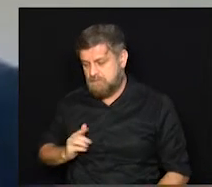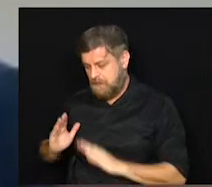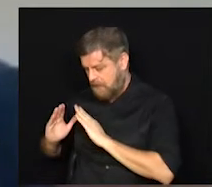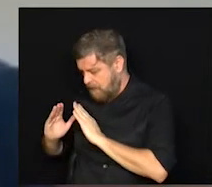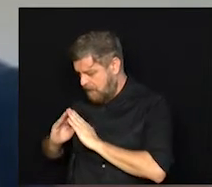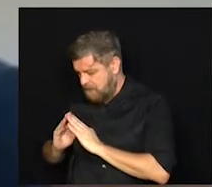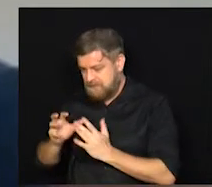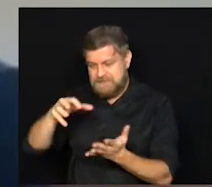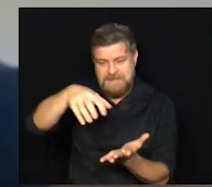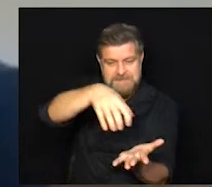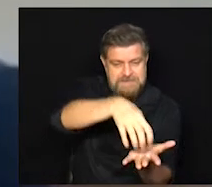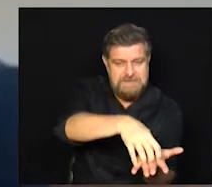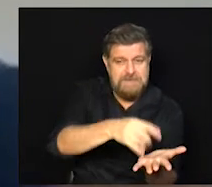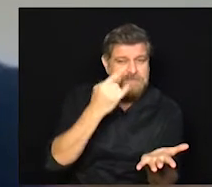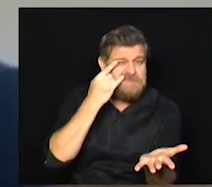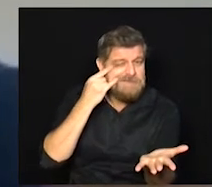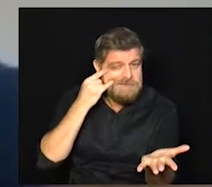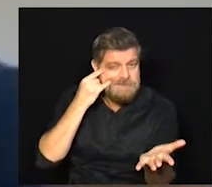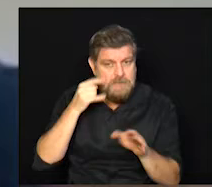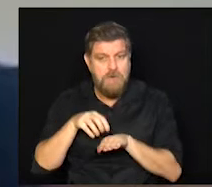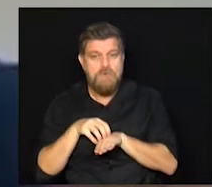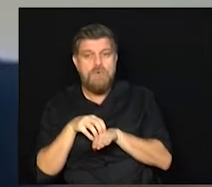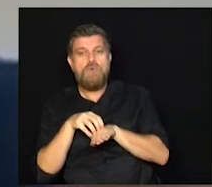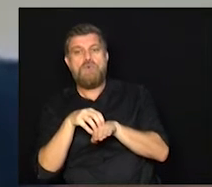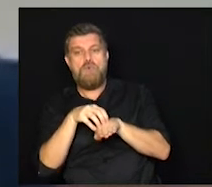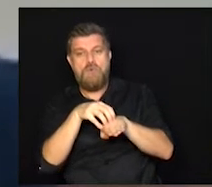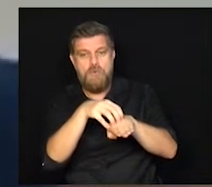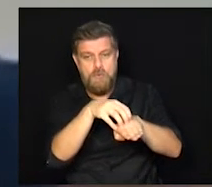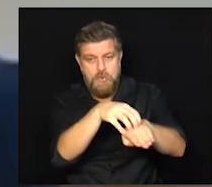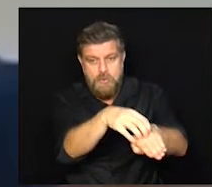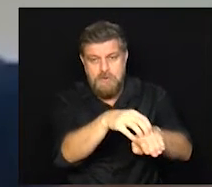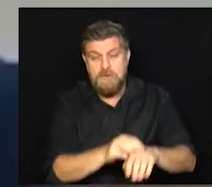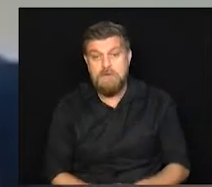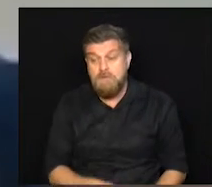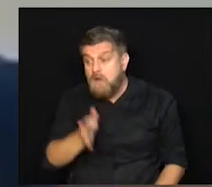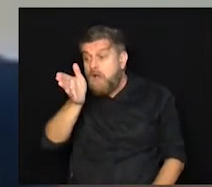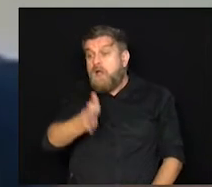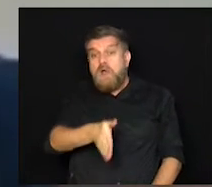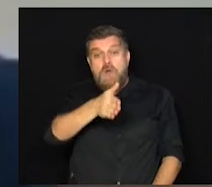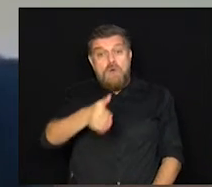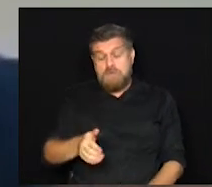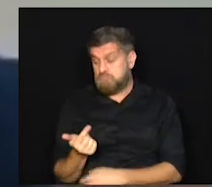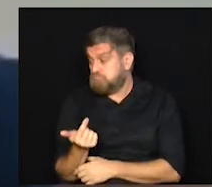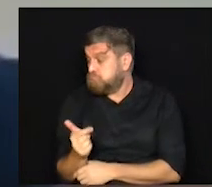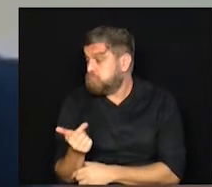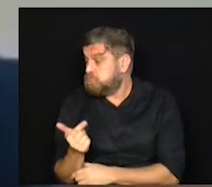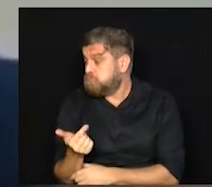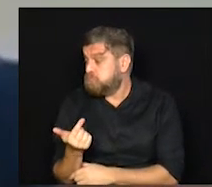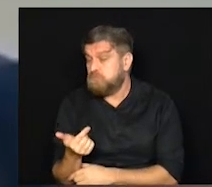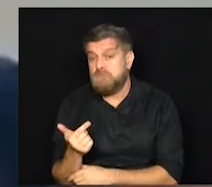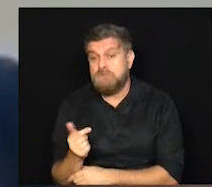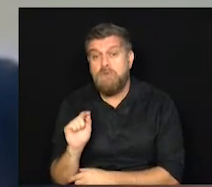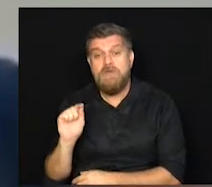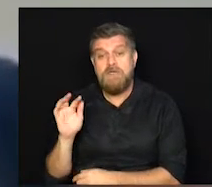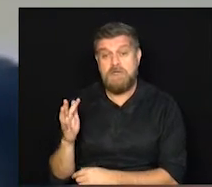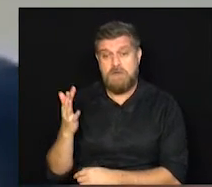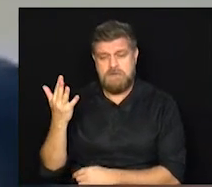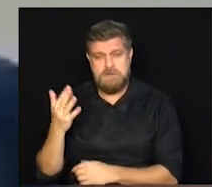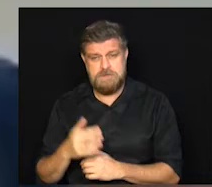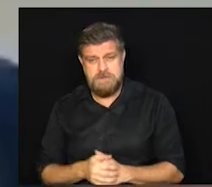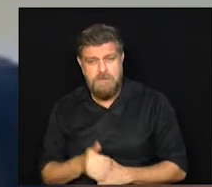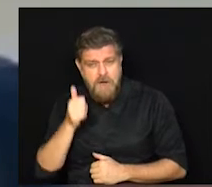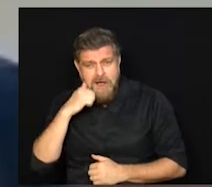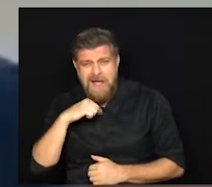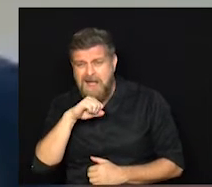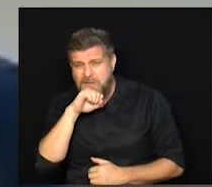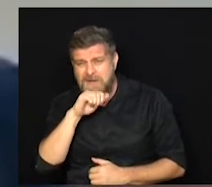o atendimento ali no instituto, né? E quando cortou esse transporte, a